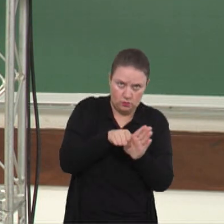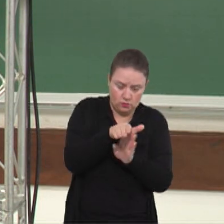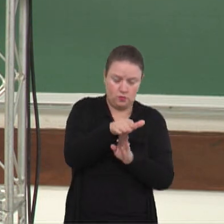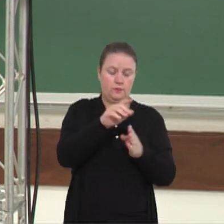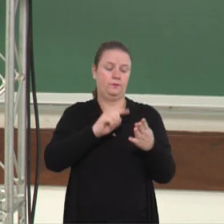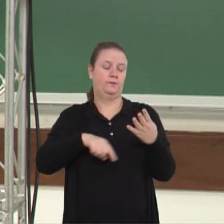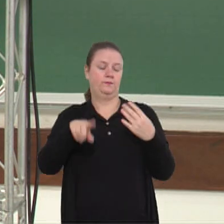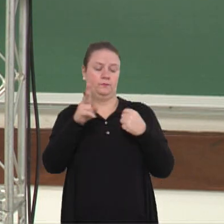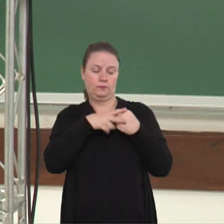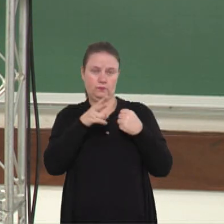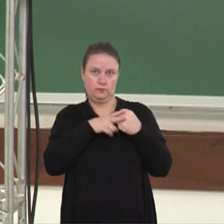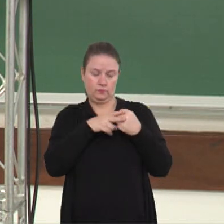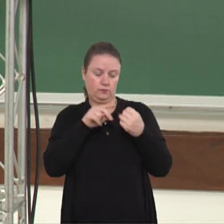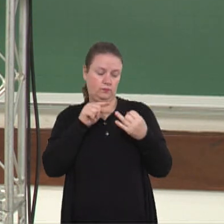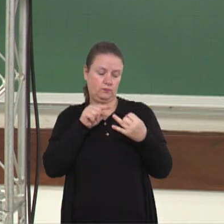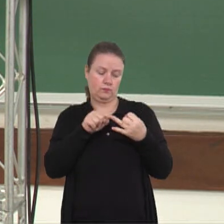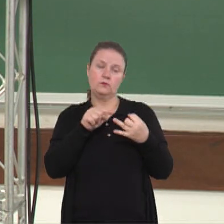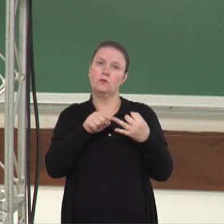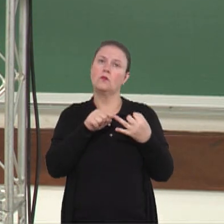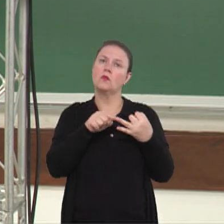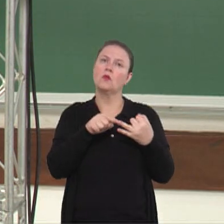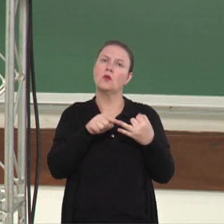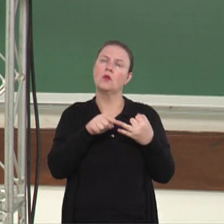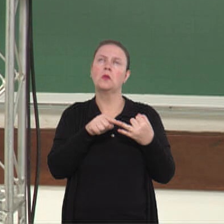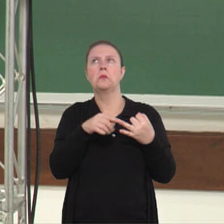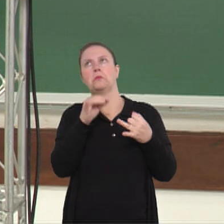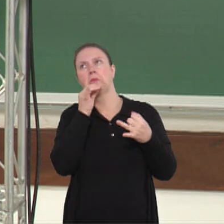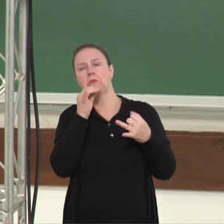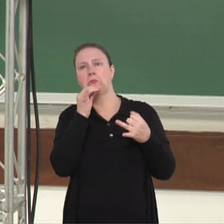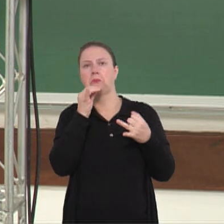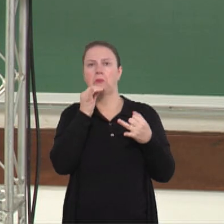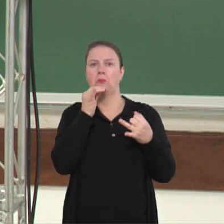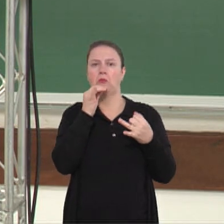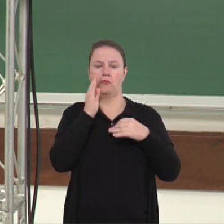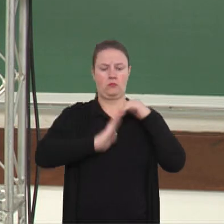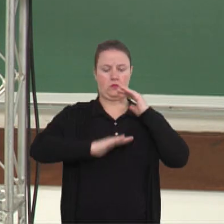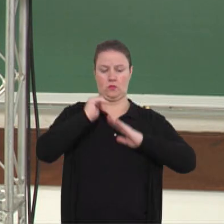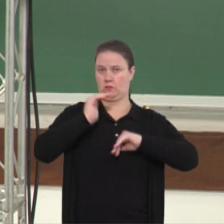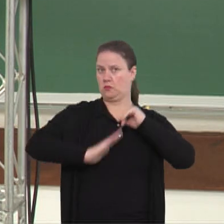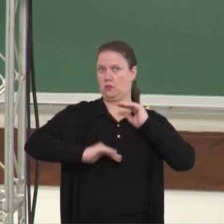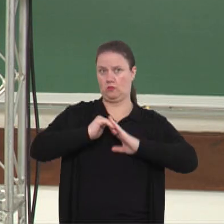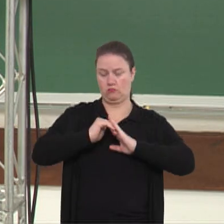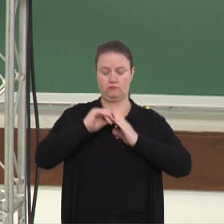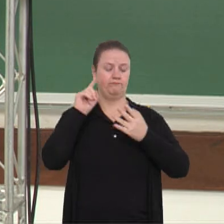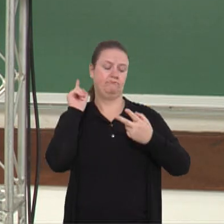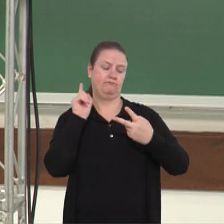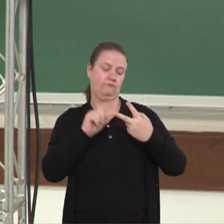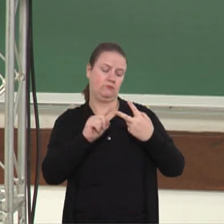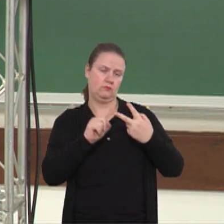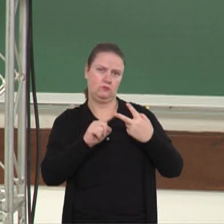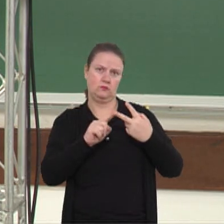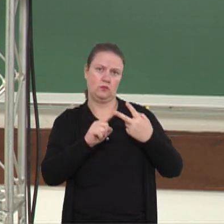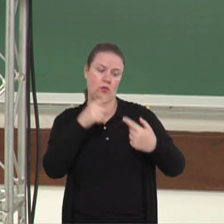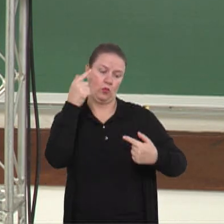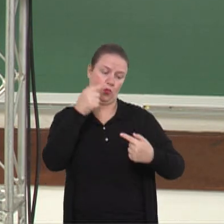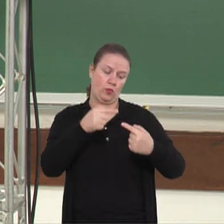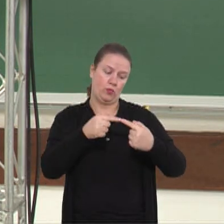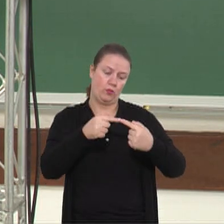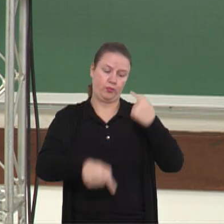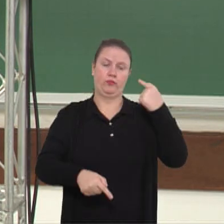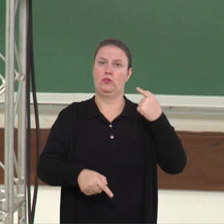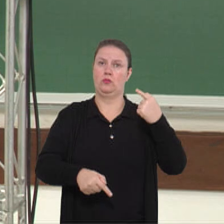modalidade de verbos modais que indicam por exemplo habilidade ou então proibição